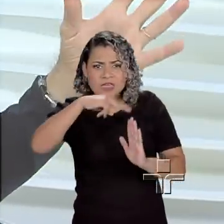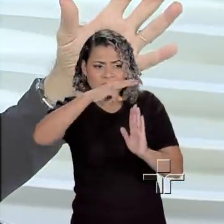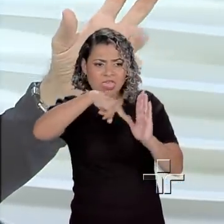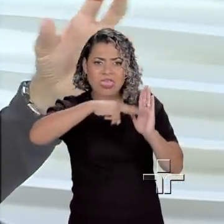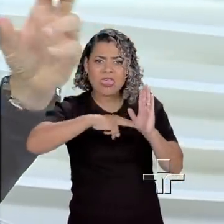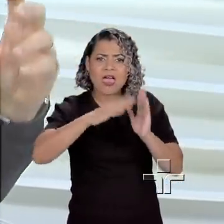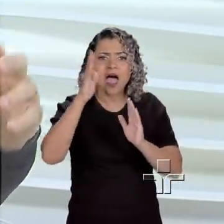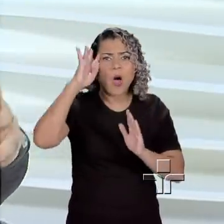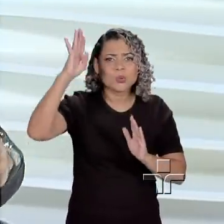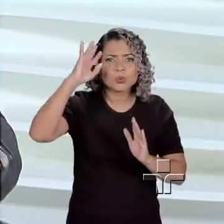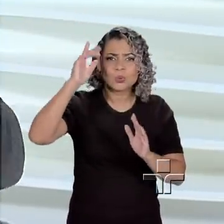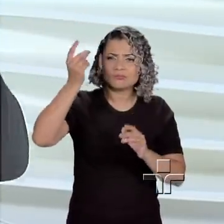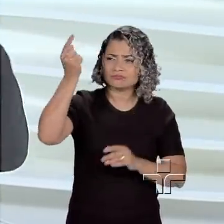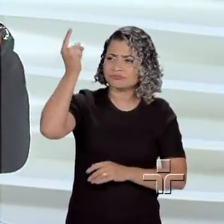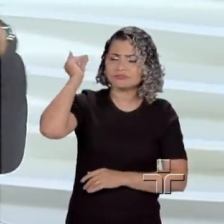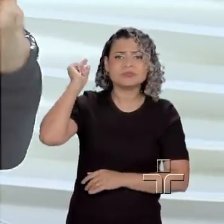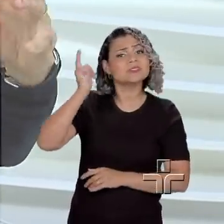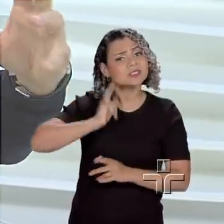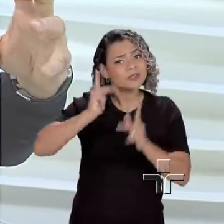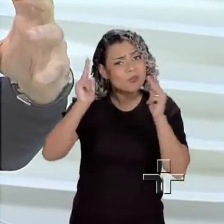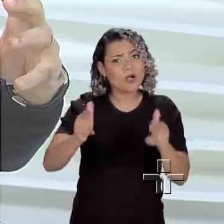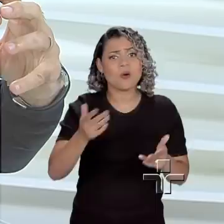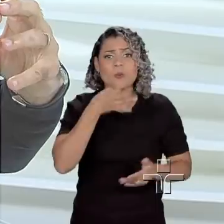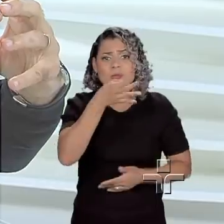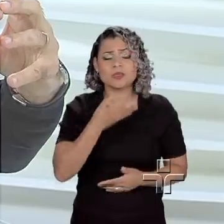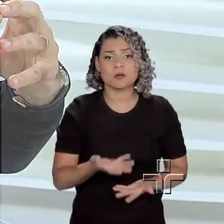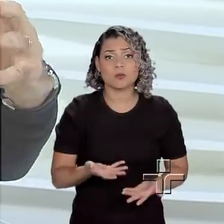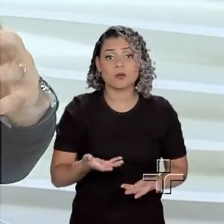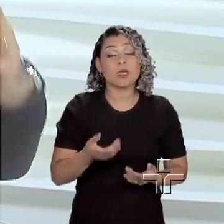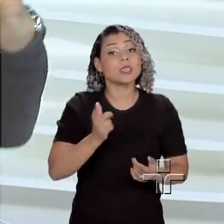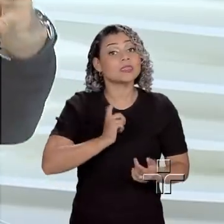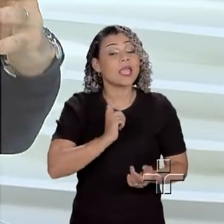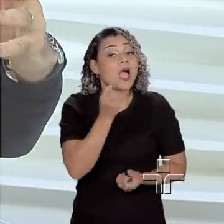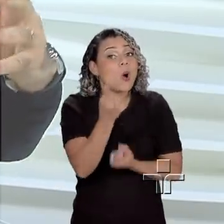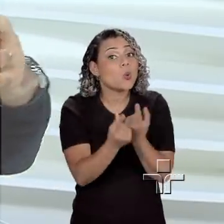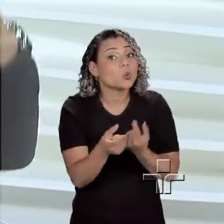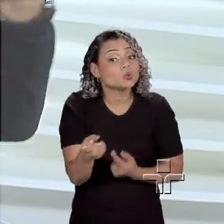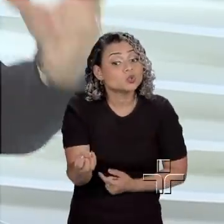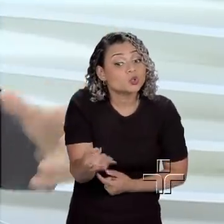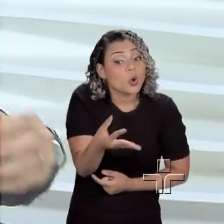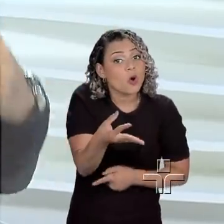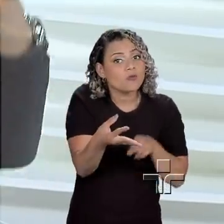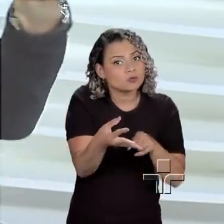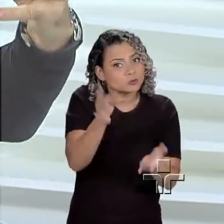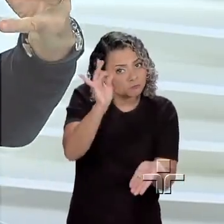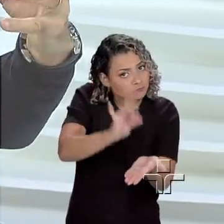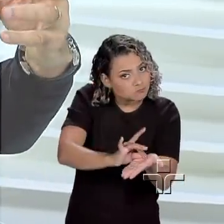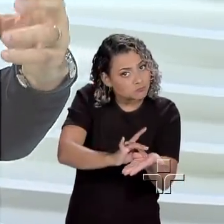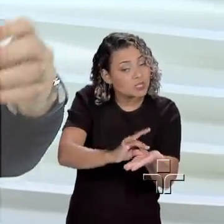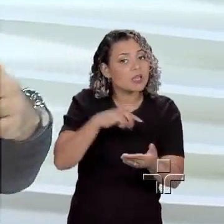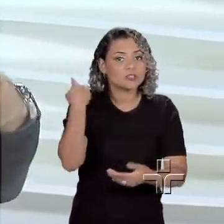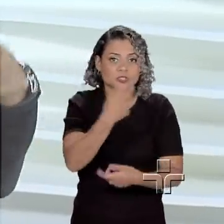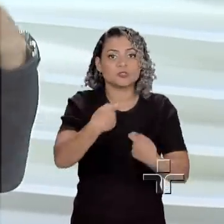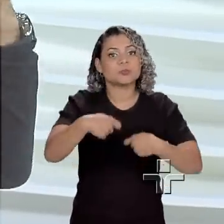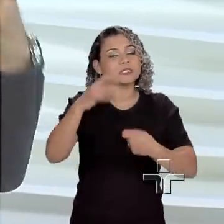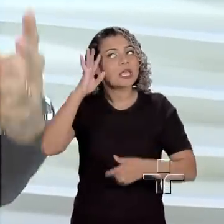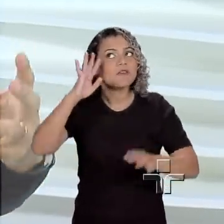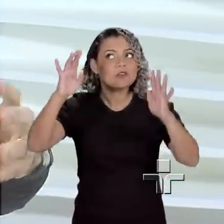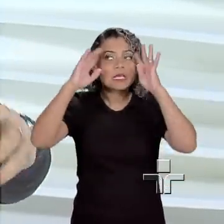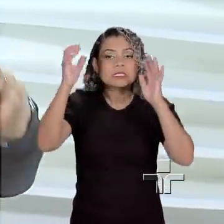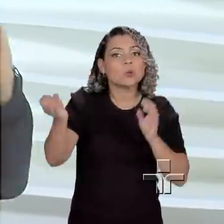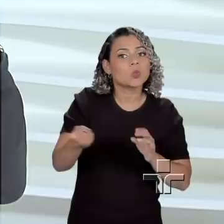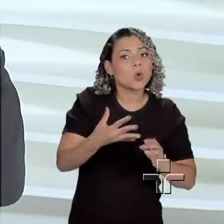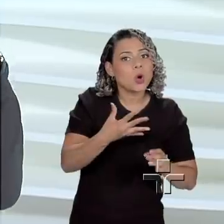todos lá. Outra parte é verdadeiramente nova. E aí você tem que trazer novas reflexões,